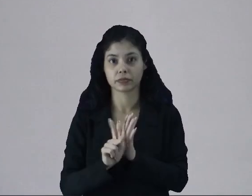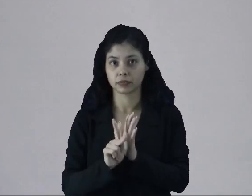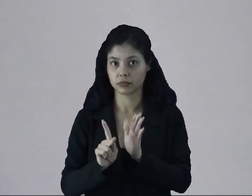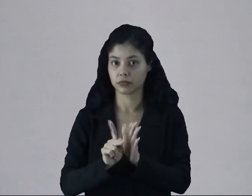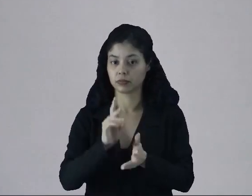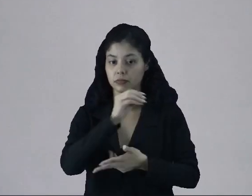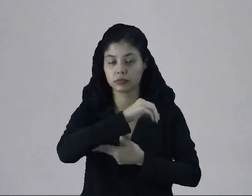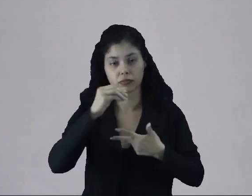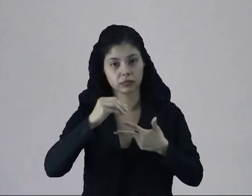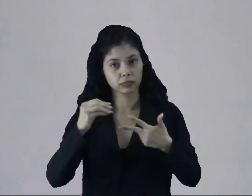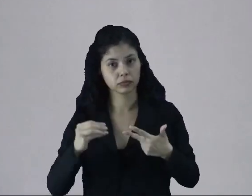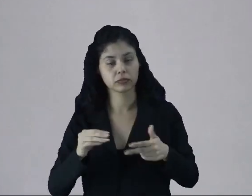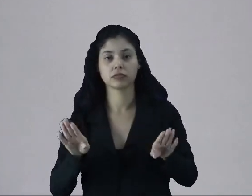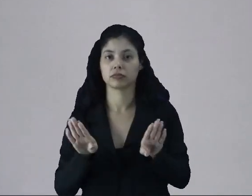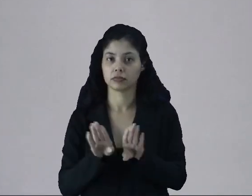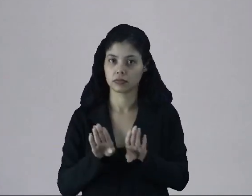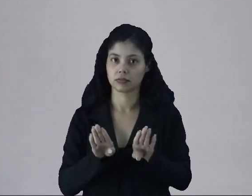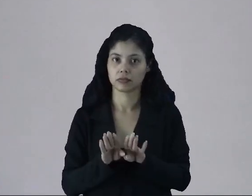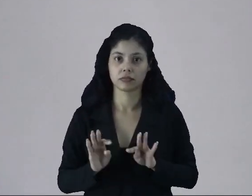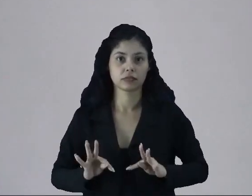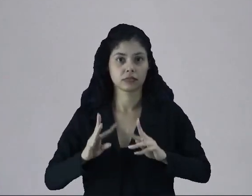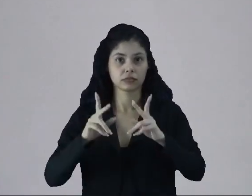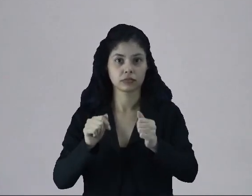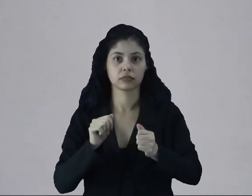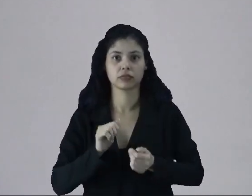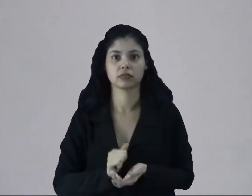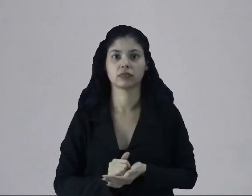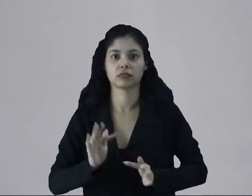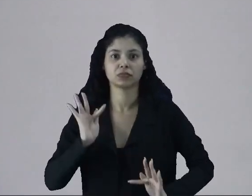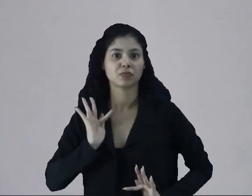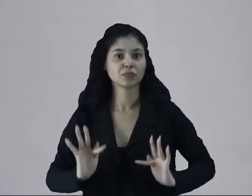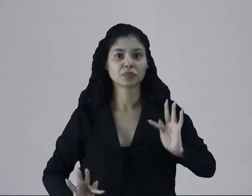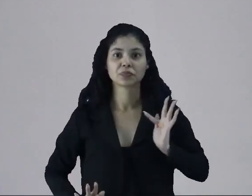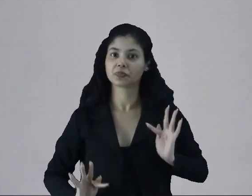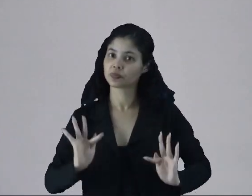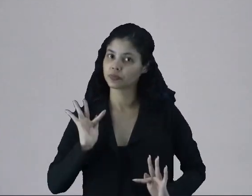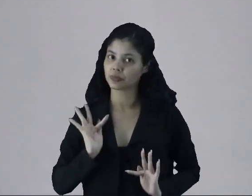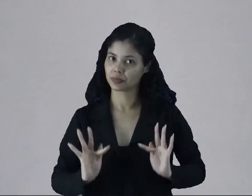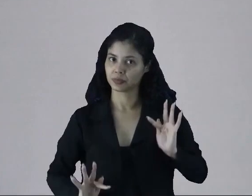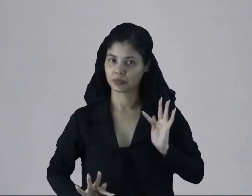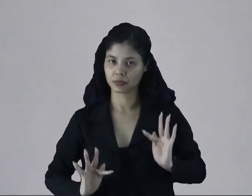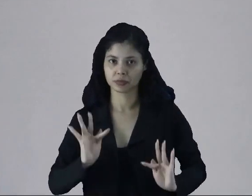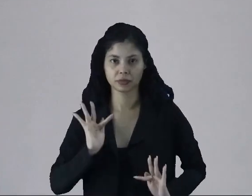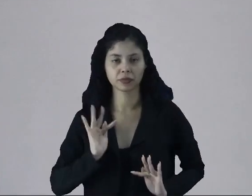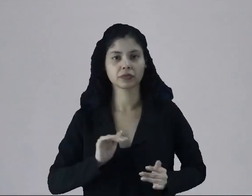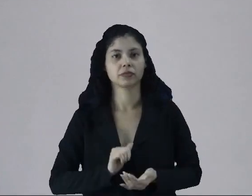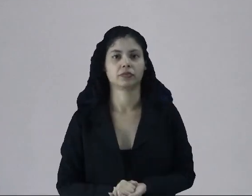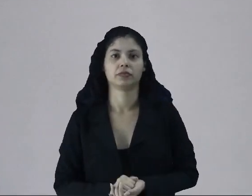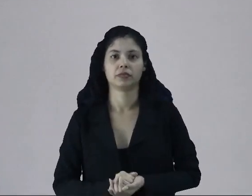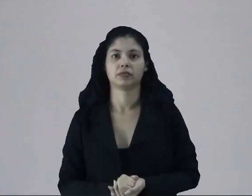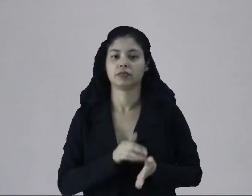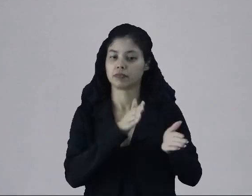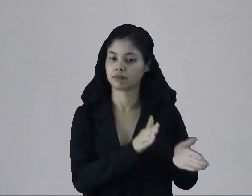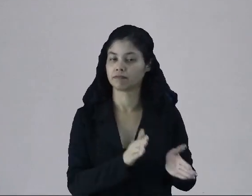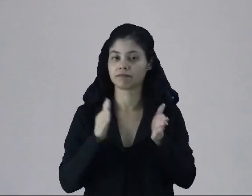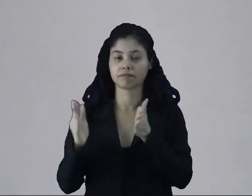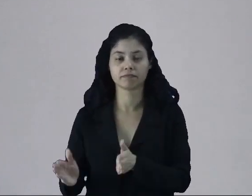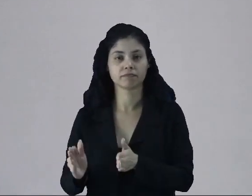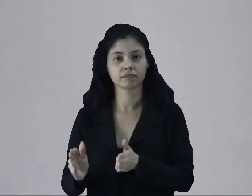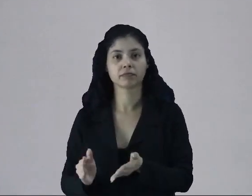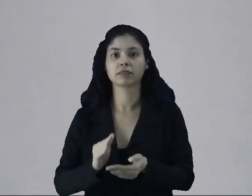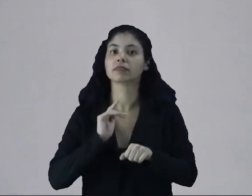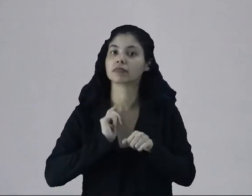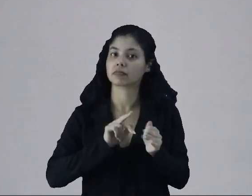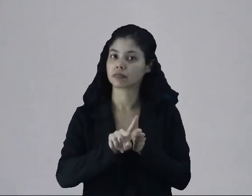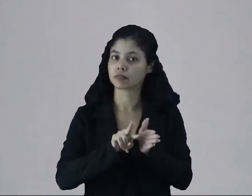que tem também tudo a ver com o Enem, que é a fisiologia, ok? A fisiologia é a parte da biologia que